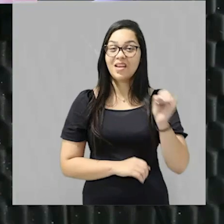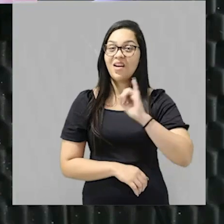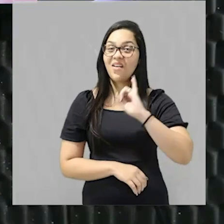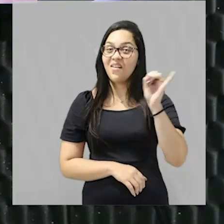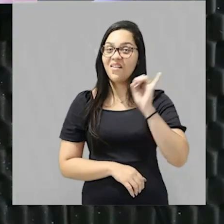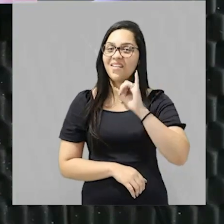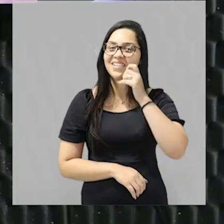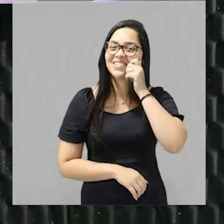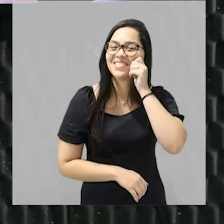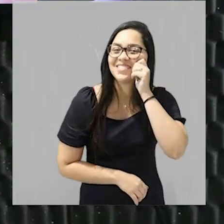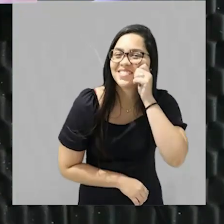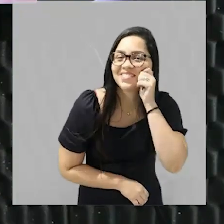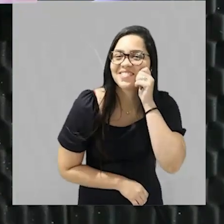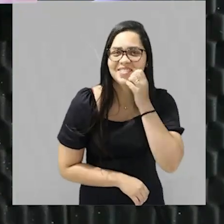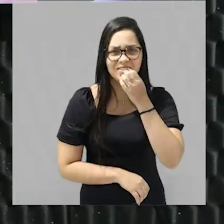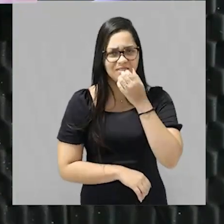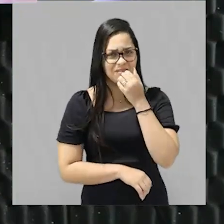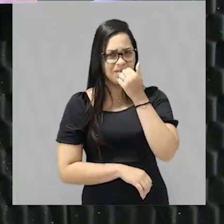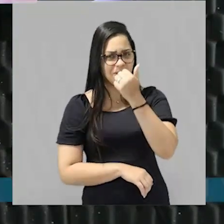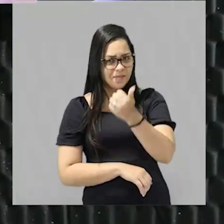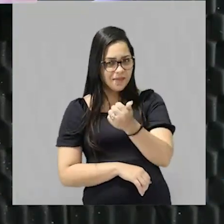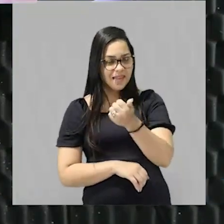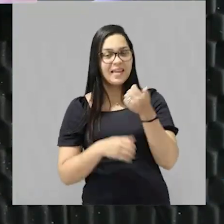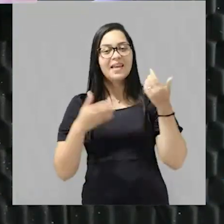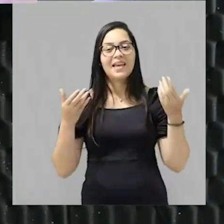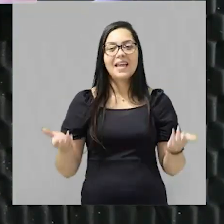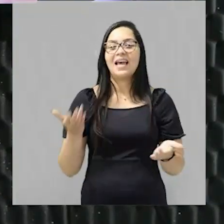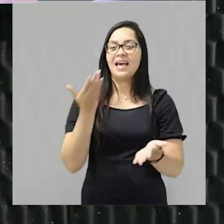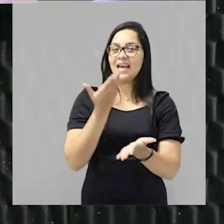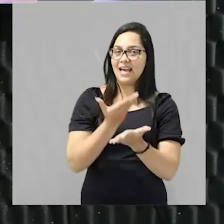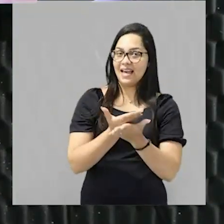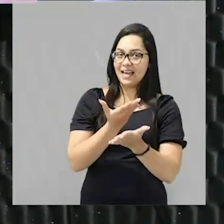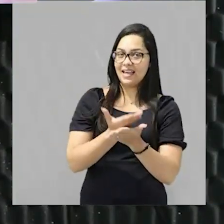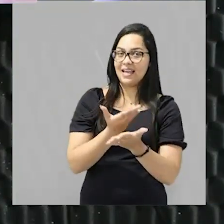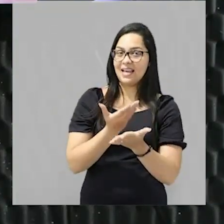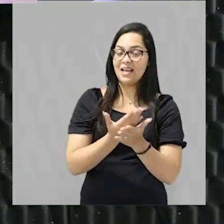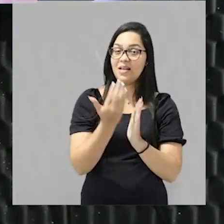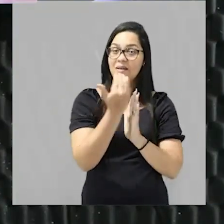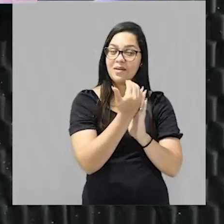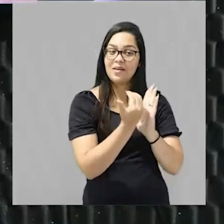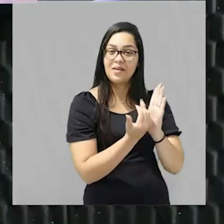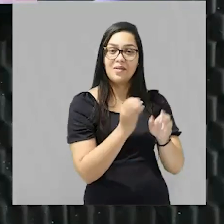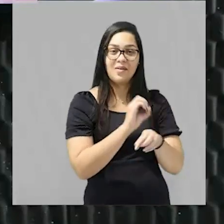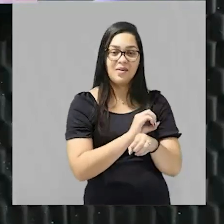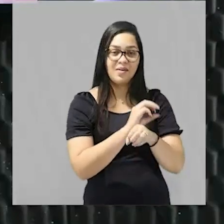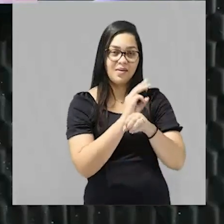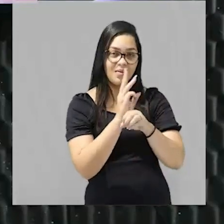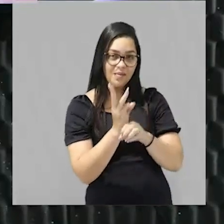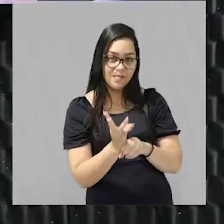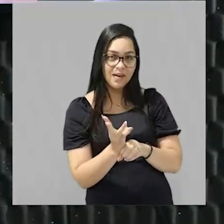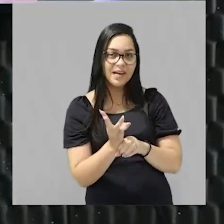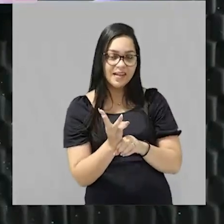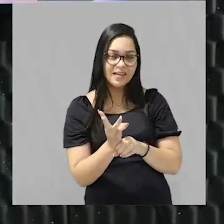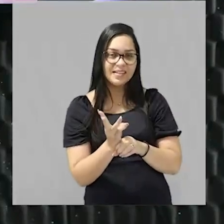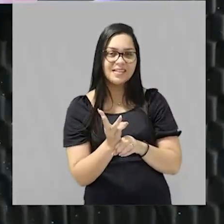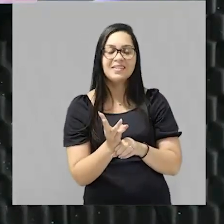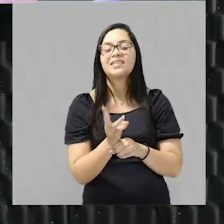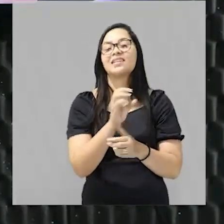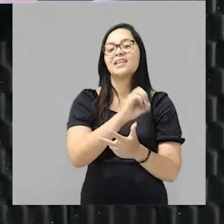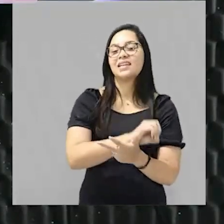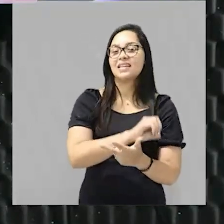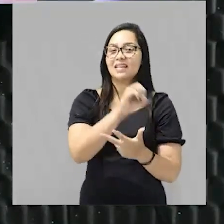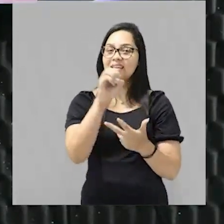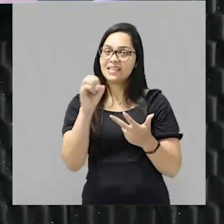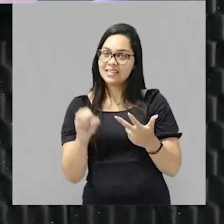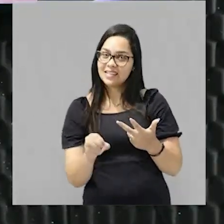Oi, chuchus, tudo bem com vocês? Esta é mais uma aula do programa Paz, o EMA, né? O Paz, o